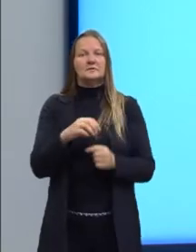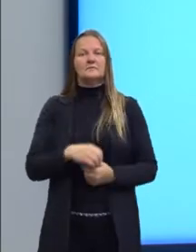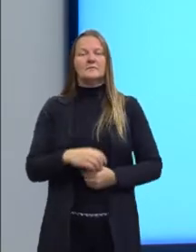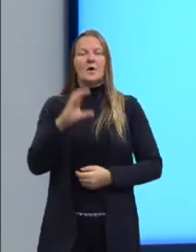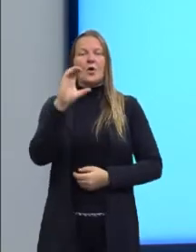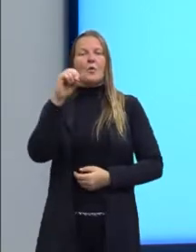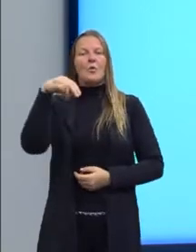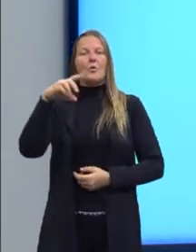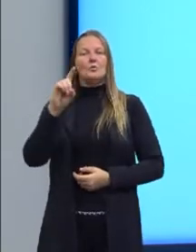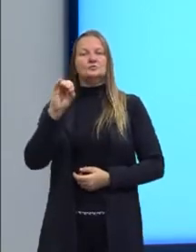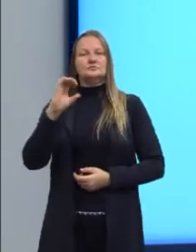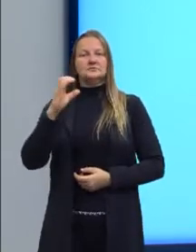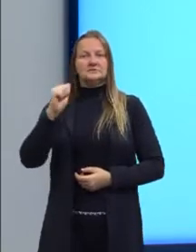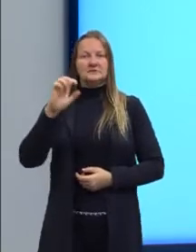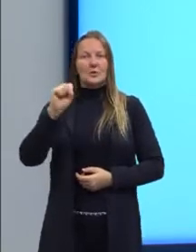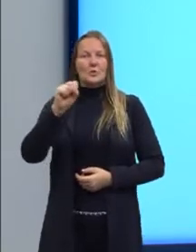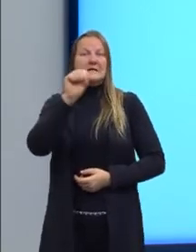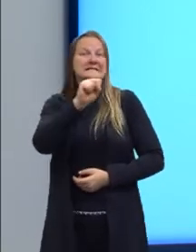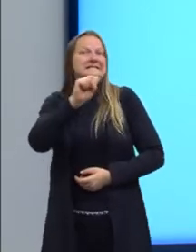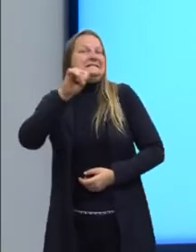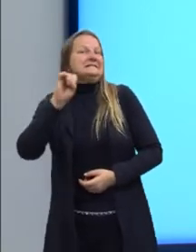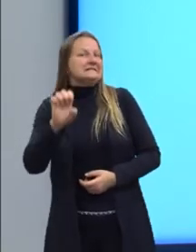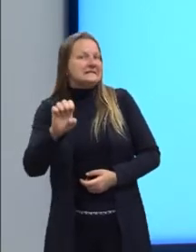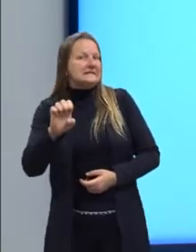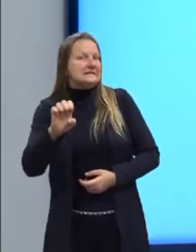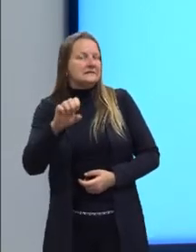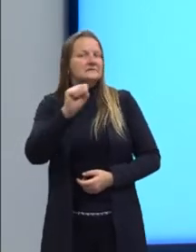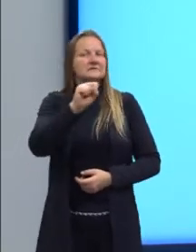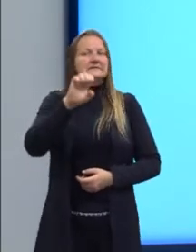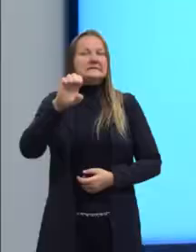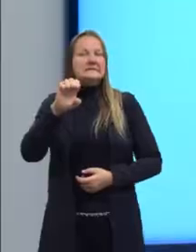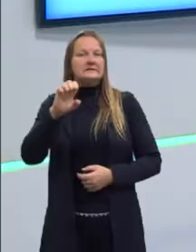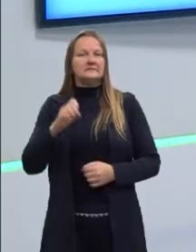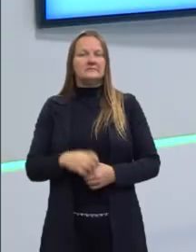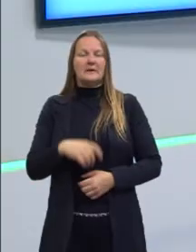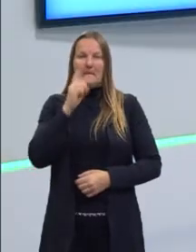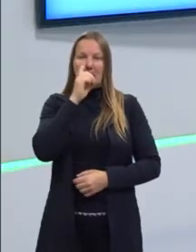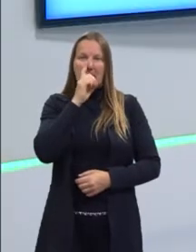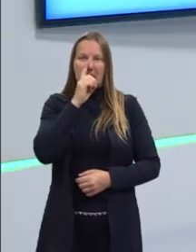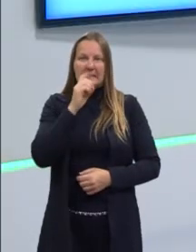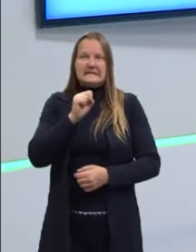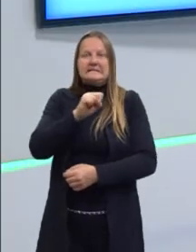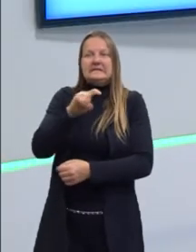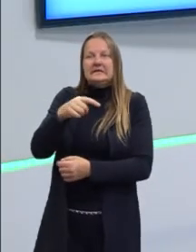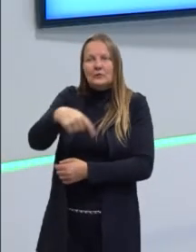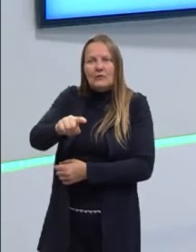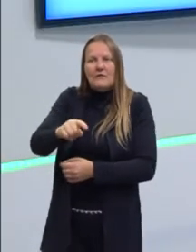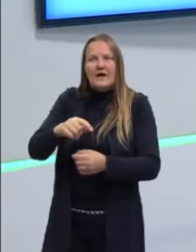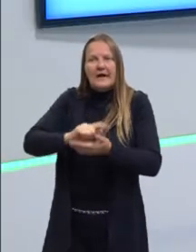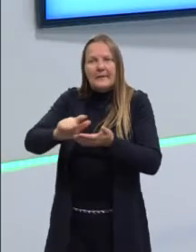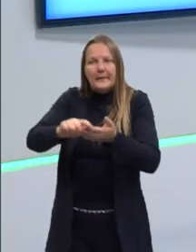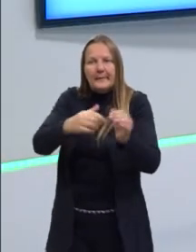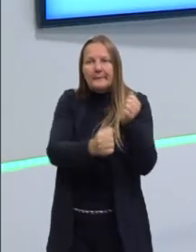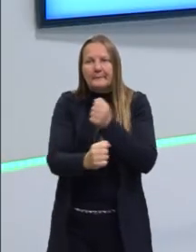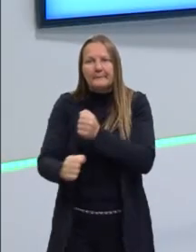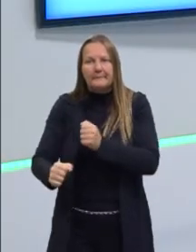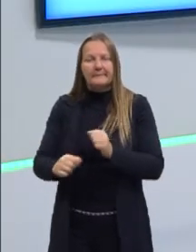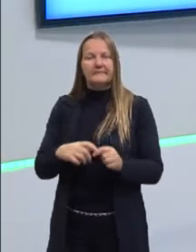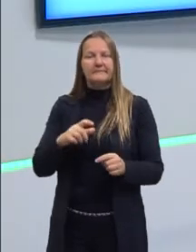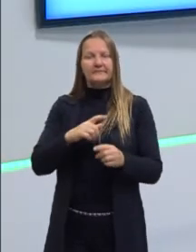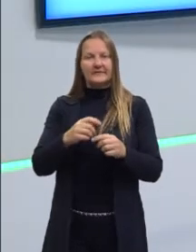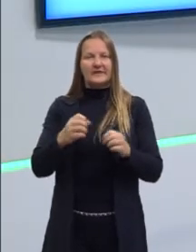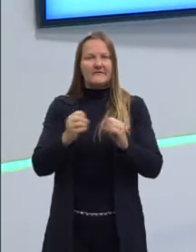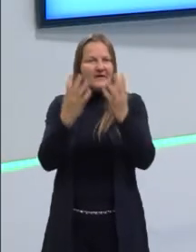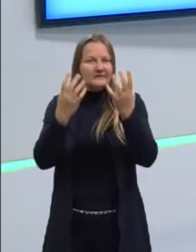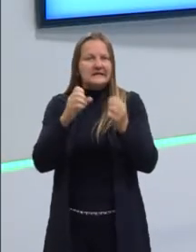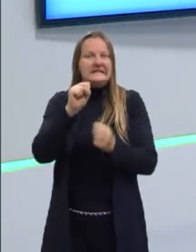condição que é o cê que o brinco que é o conectivo das Mães né se você limpar o quarto deixou em uma